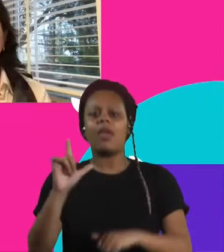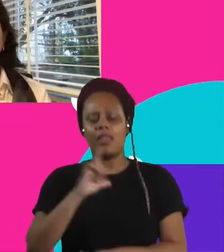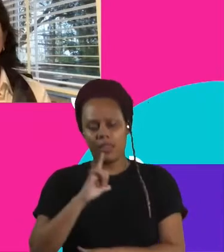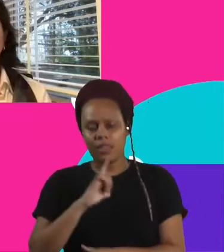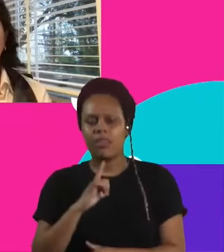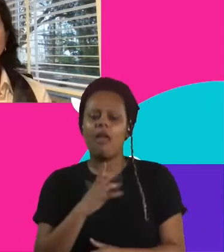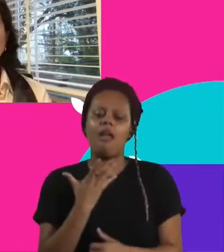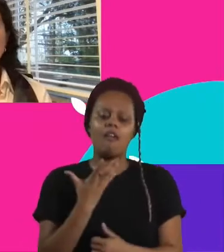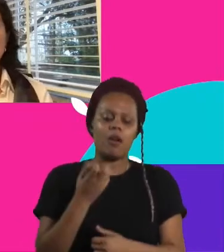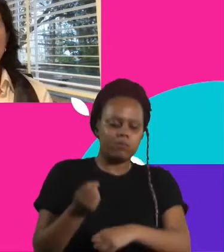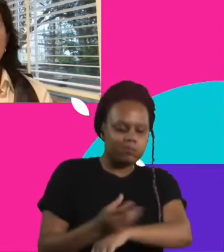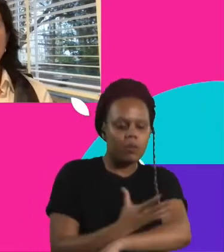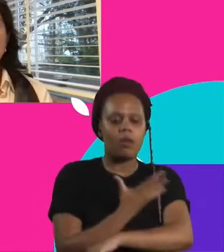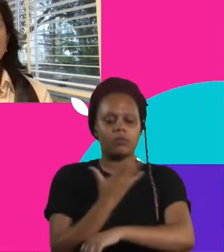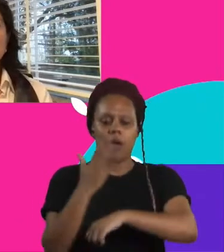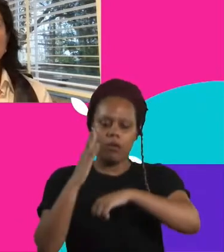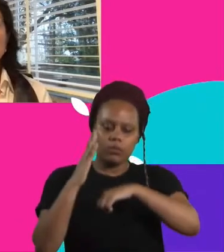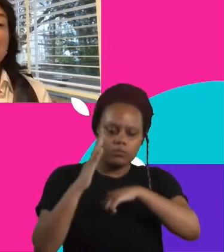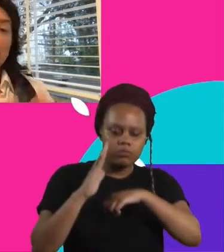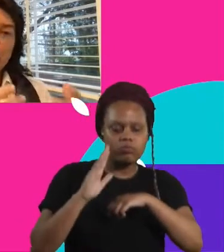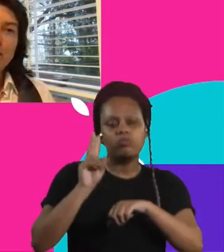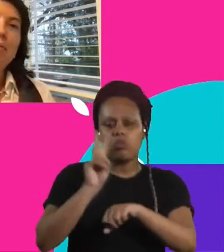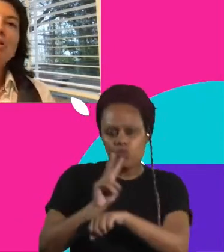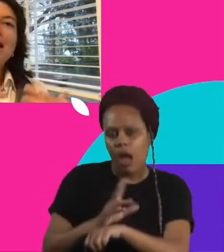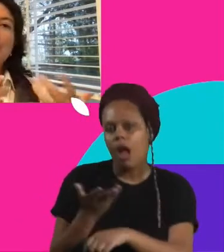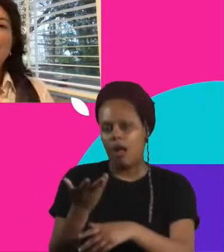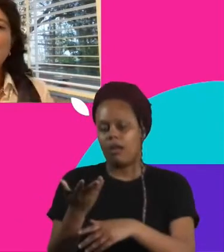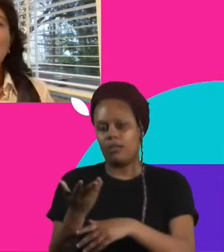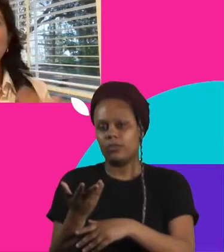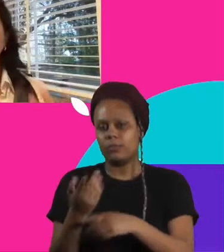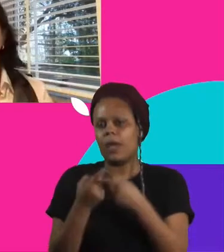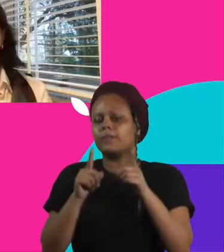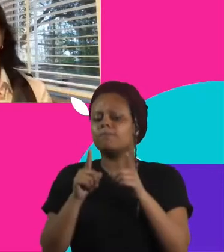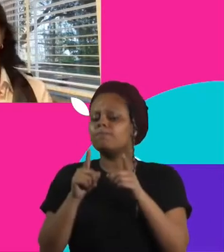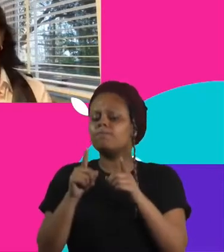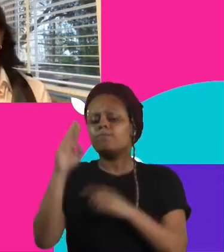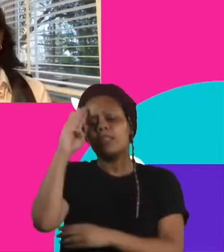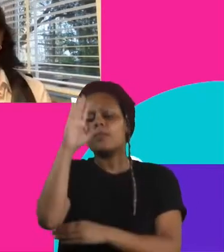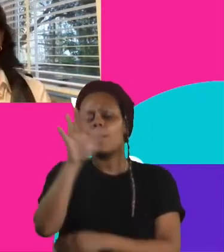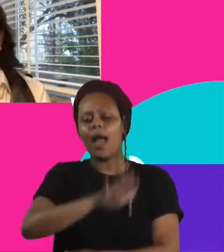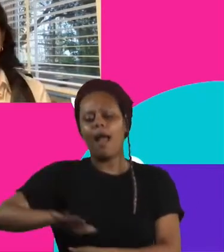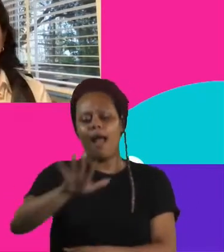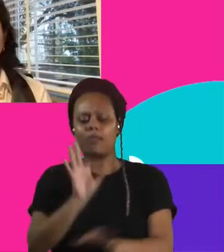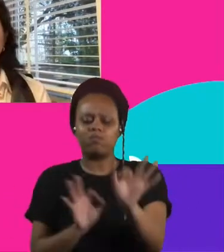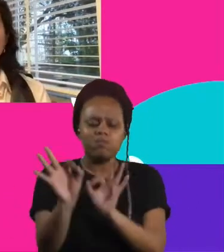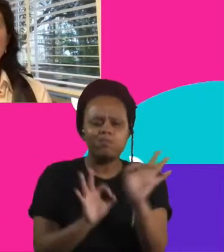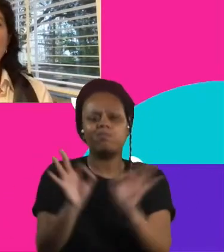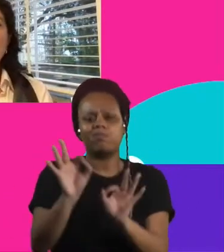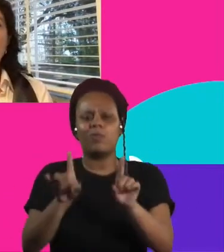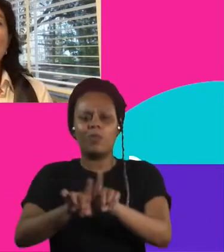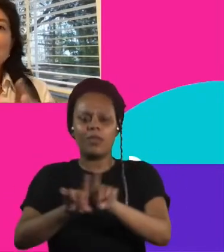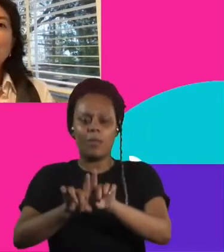para a importância do uso de dados, mas a gente acha que, principalmente na área de planejamento e de apropriação de